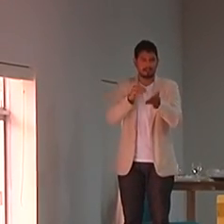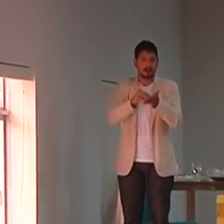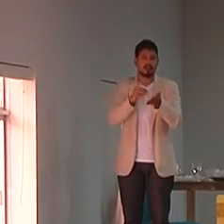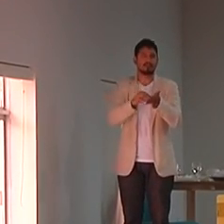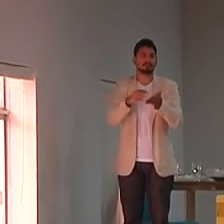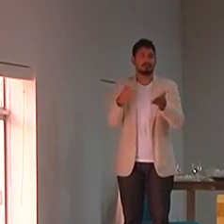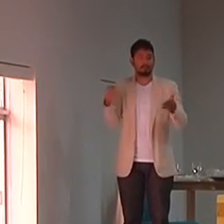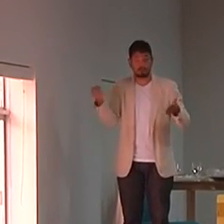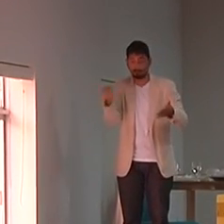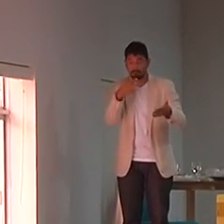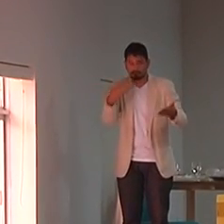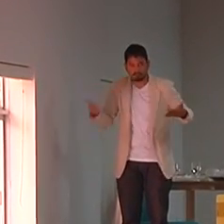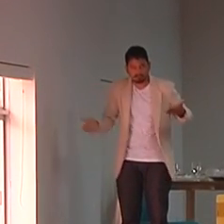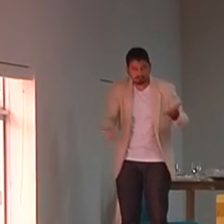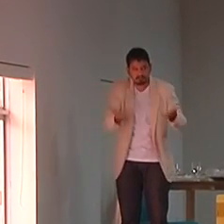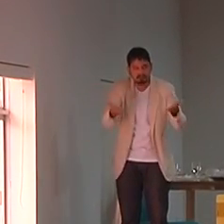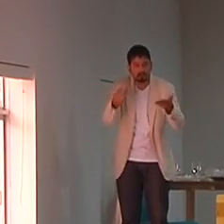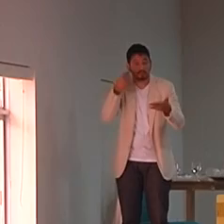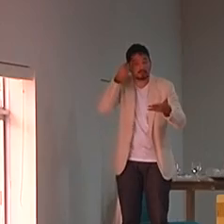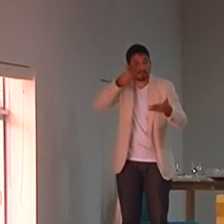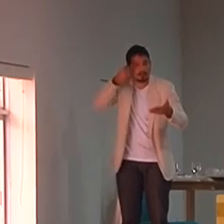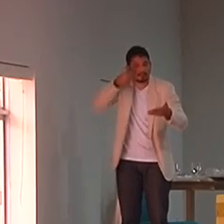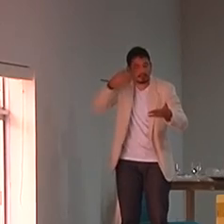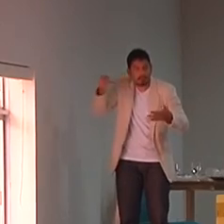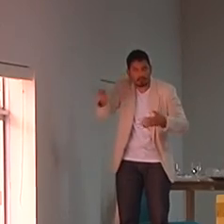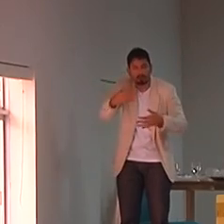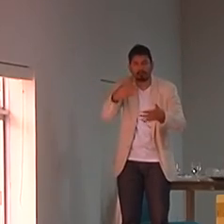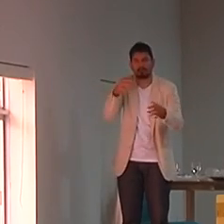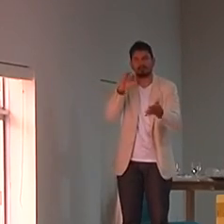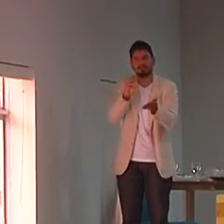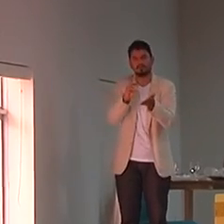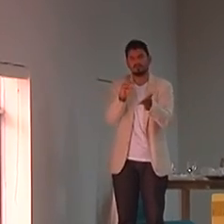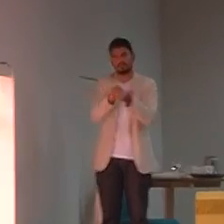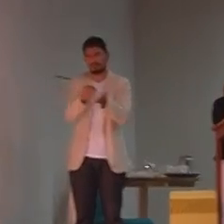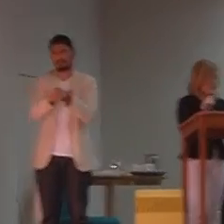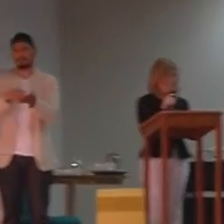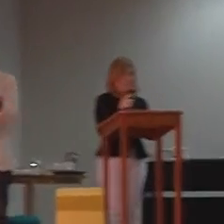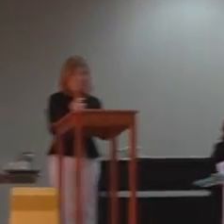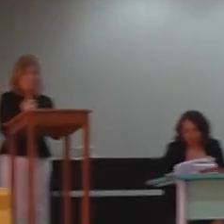novas experiências no processo formativo dos jovens?